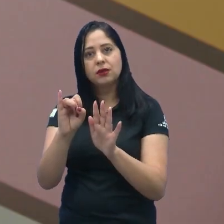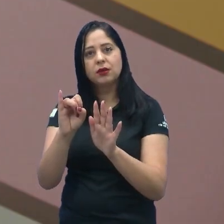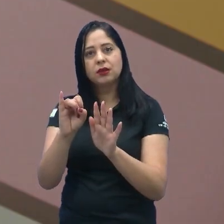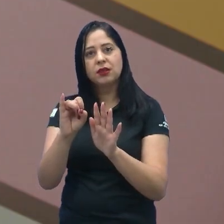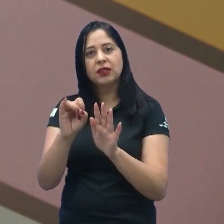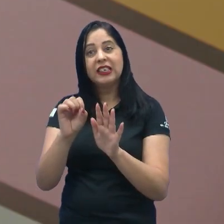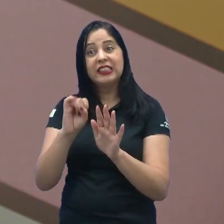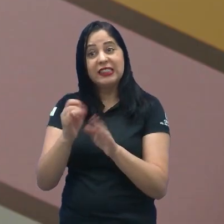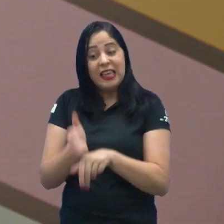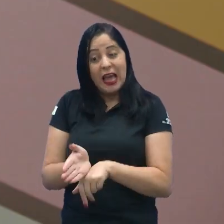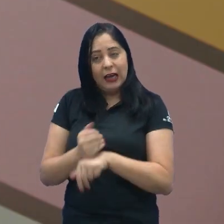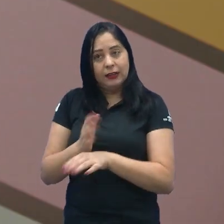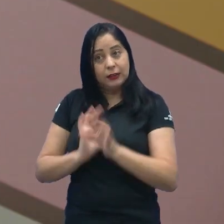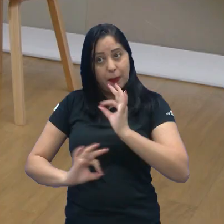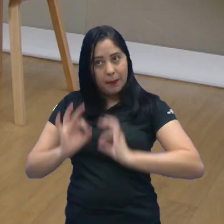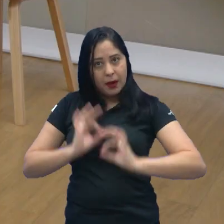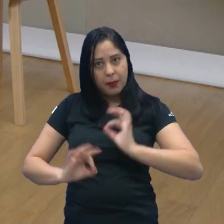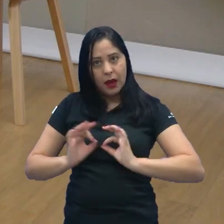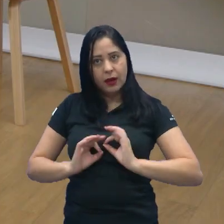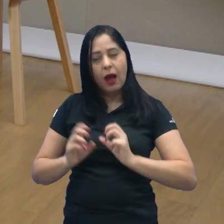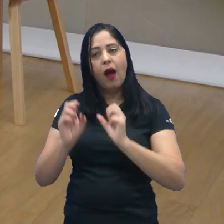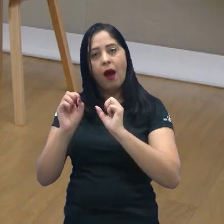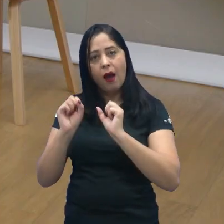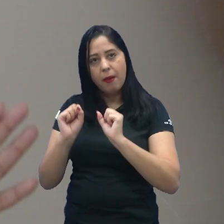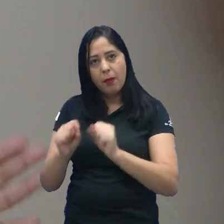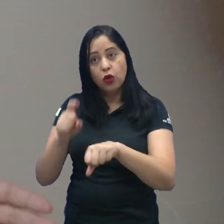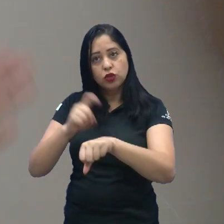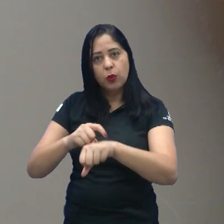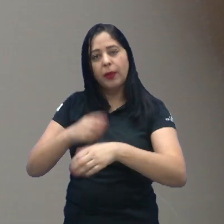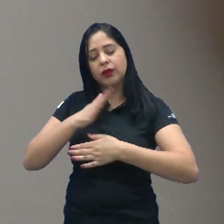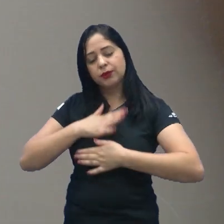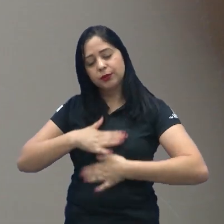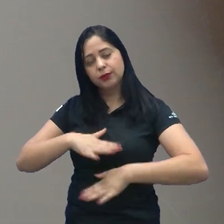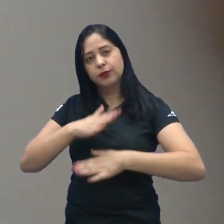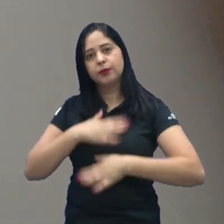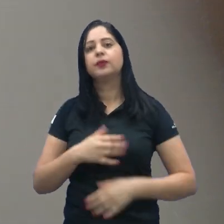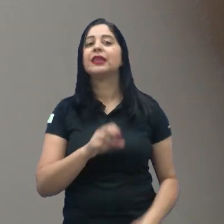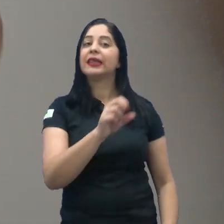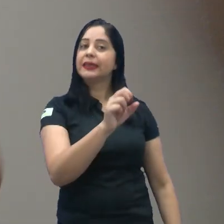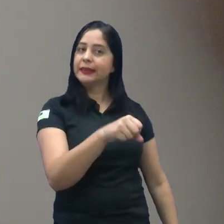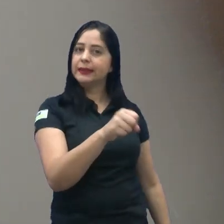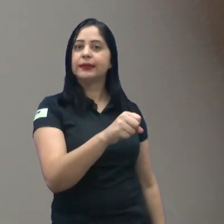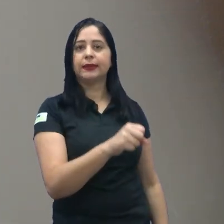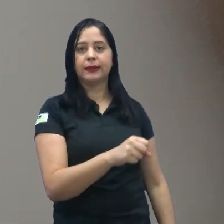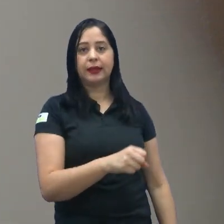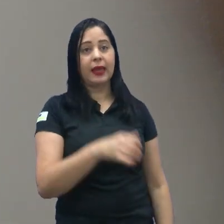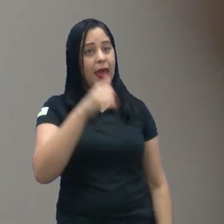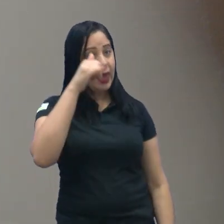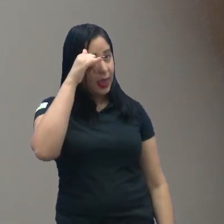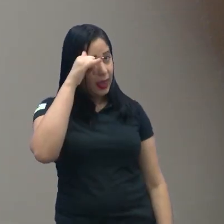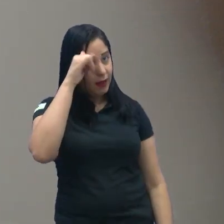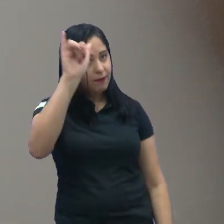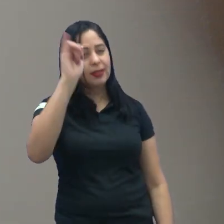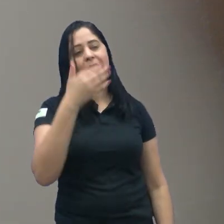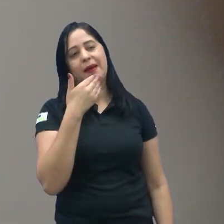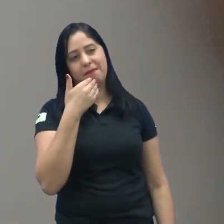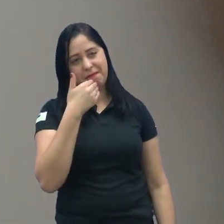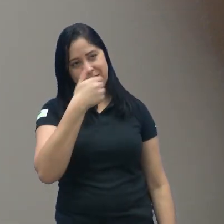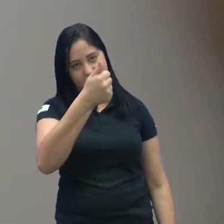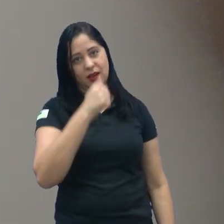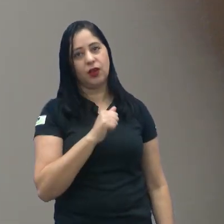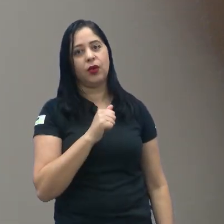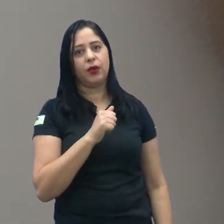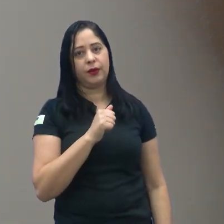aquilo que é mais difícil. Entendi. É melhor a gente sempre fala aqui, prevenir é muito melhor do que tratar. Exatamente. Então é melhor prevenir, de repente